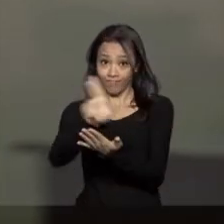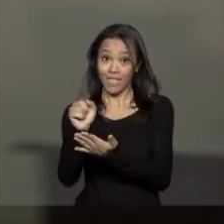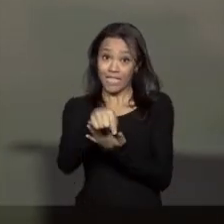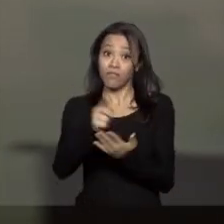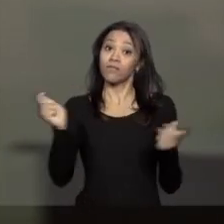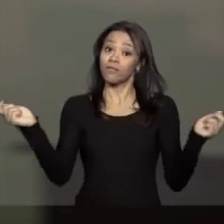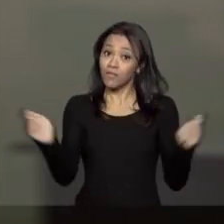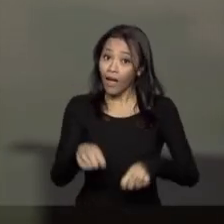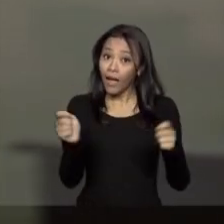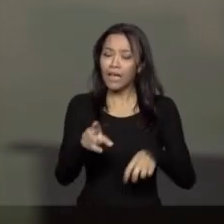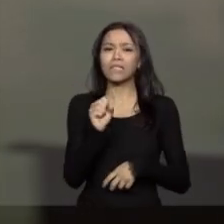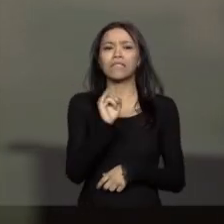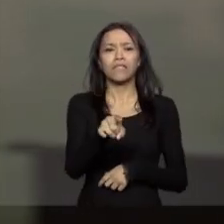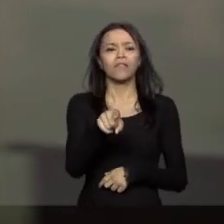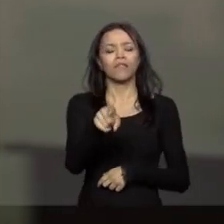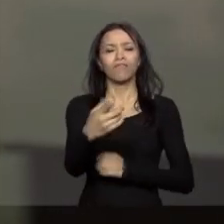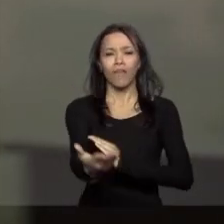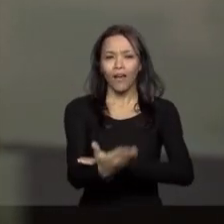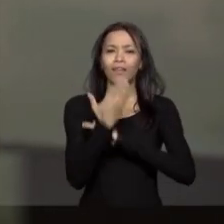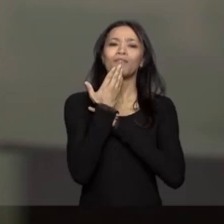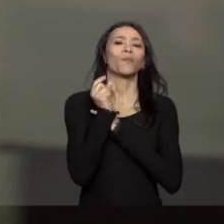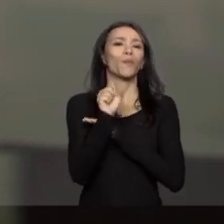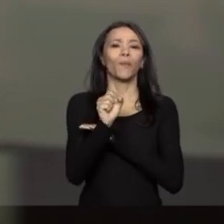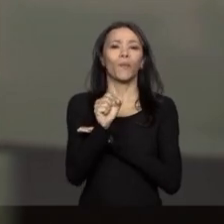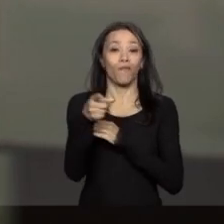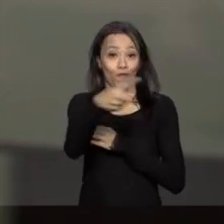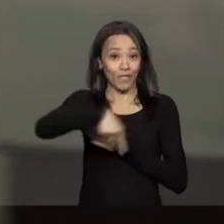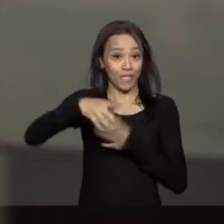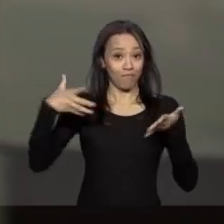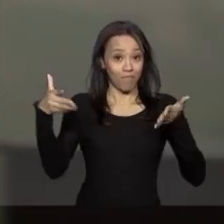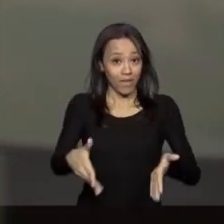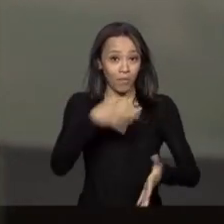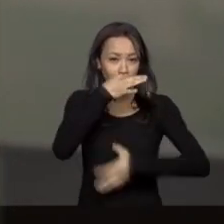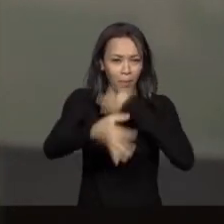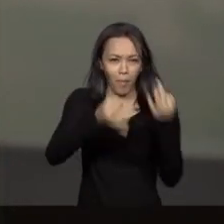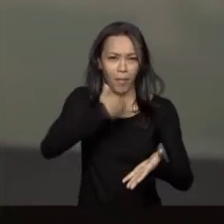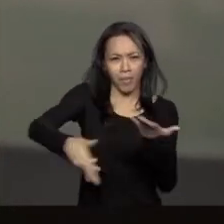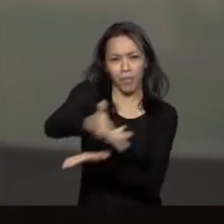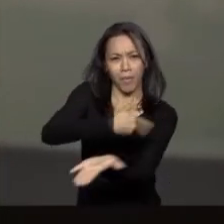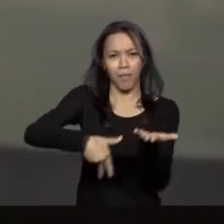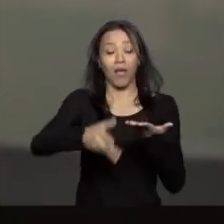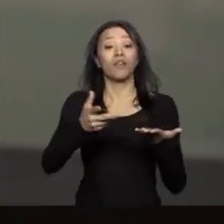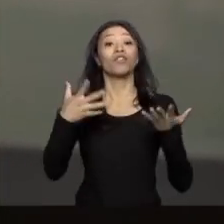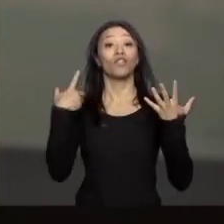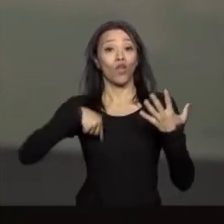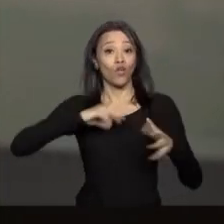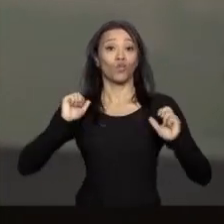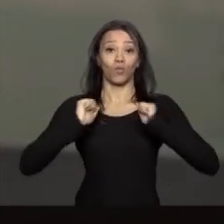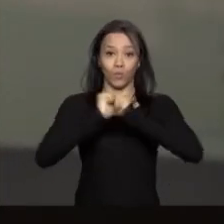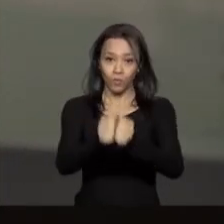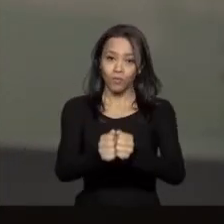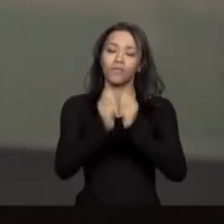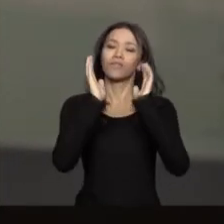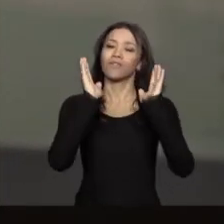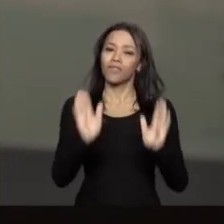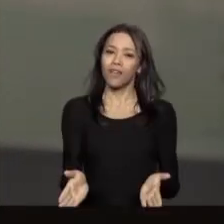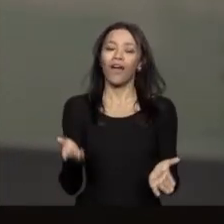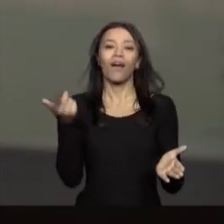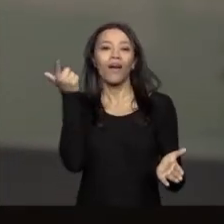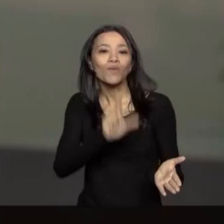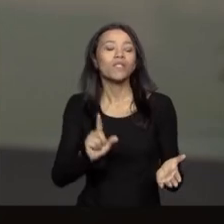será possível se contarmos com a efetiva participação de vocês aliás juntos já